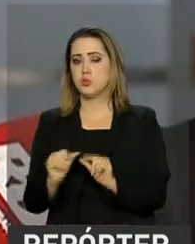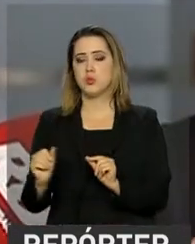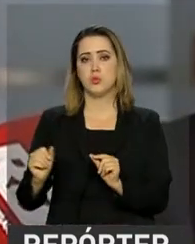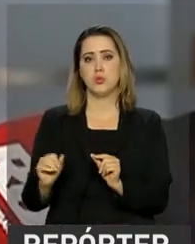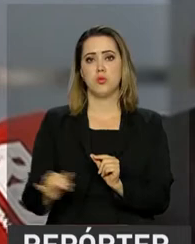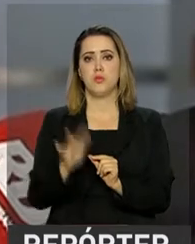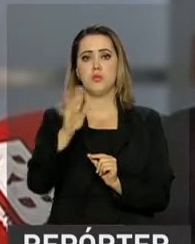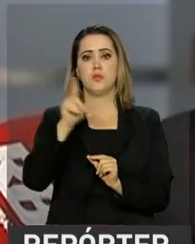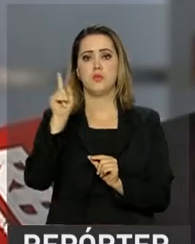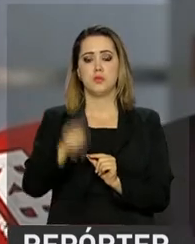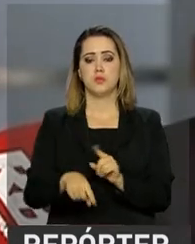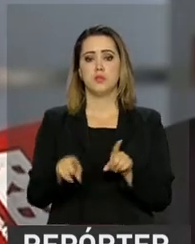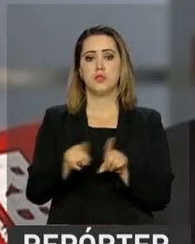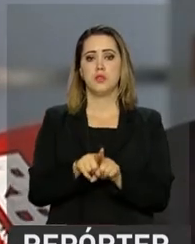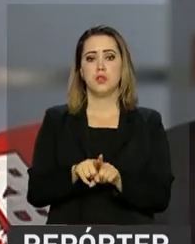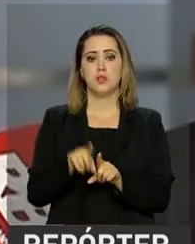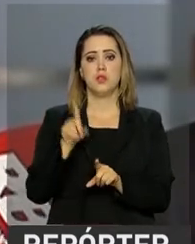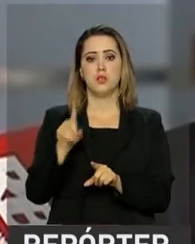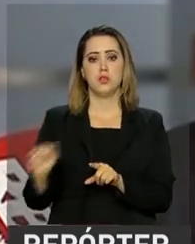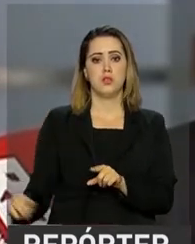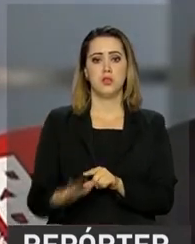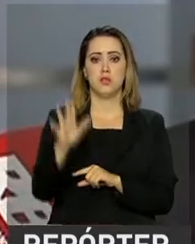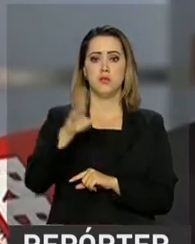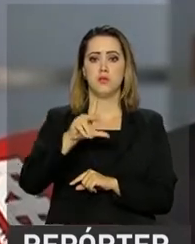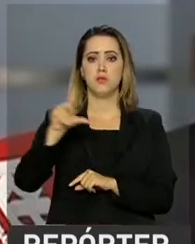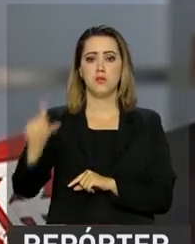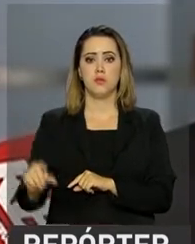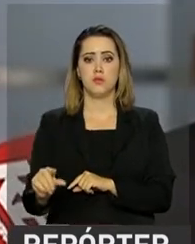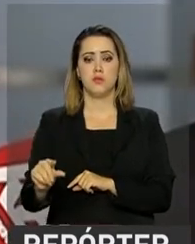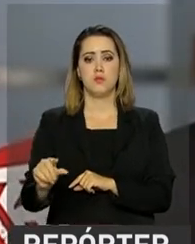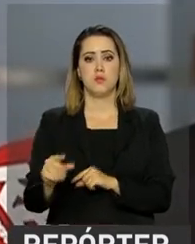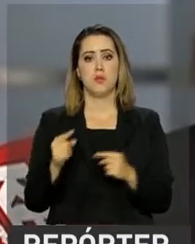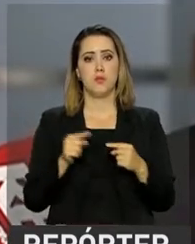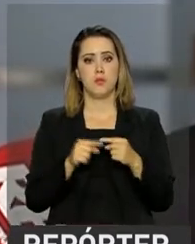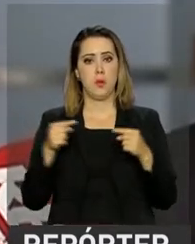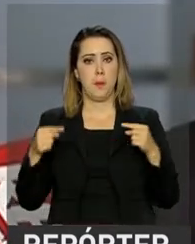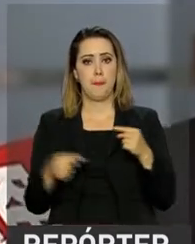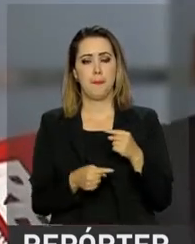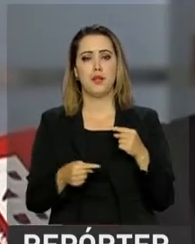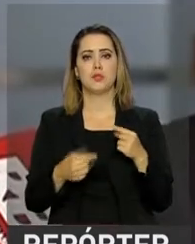arrecadação, que é o fato da inflação ter caído para baixo da meta.